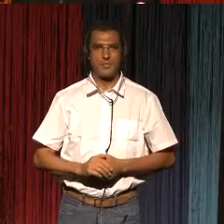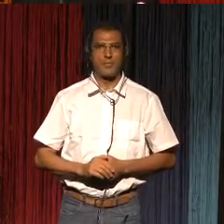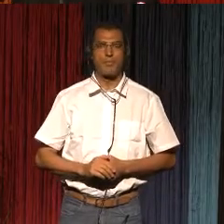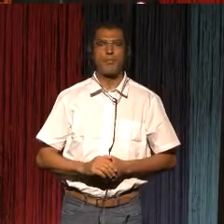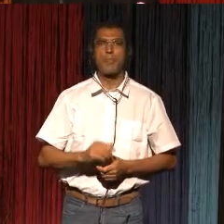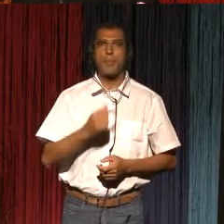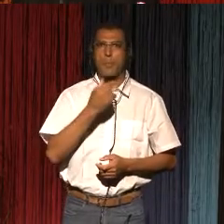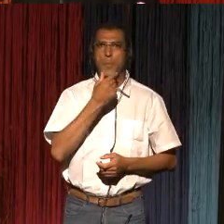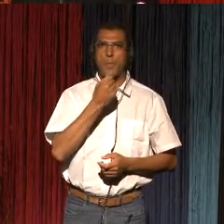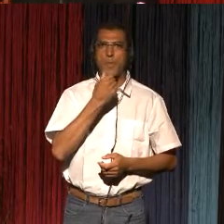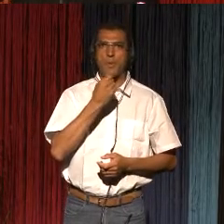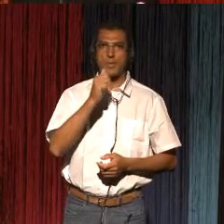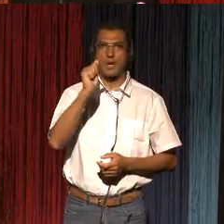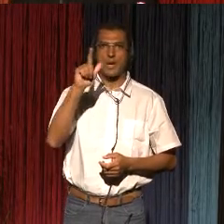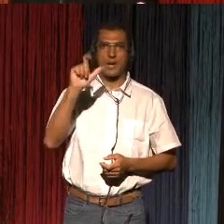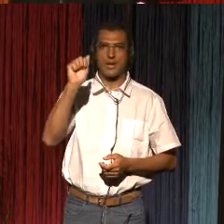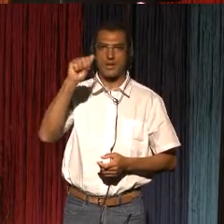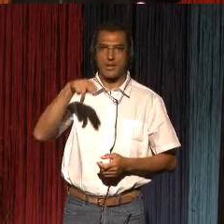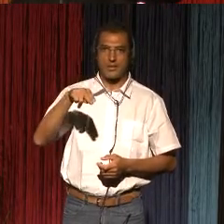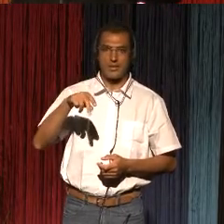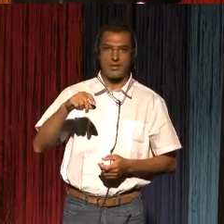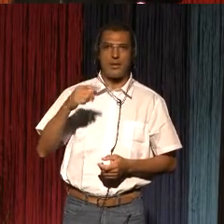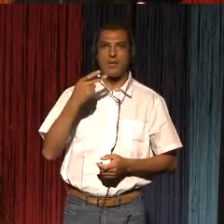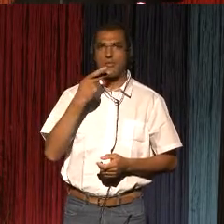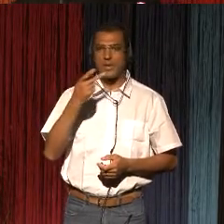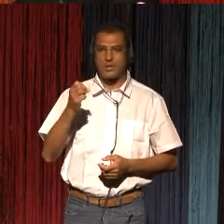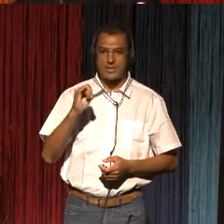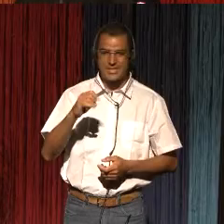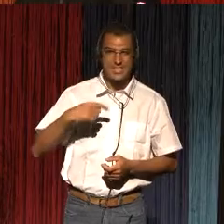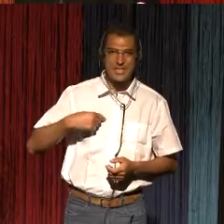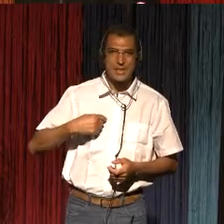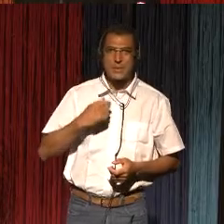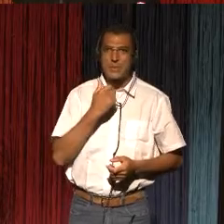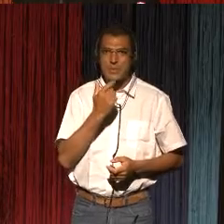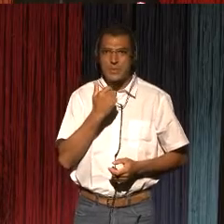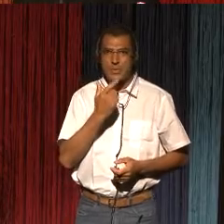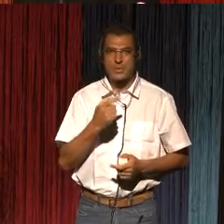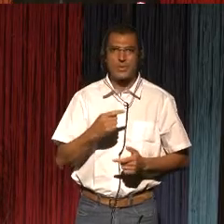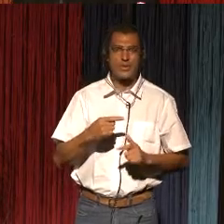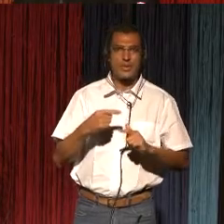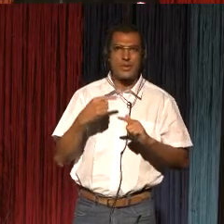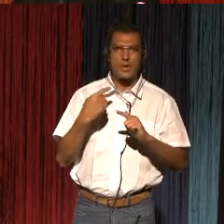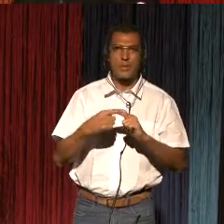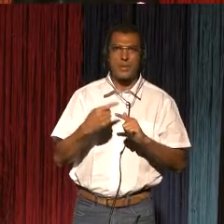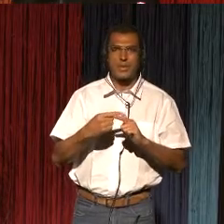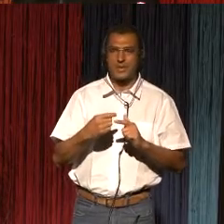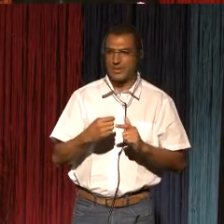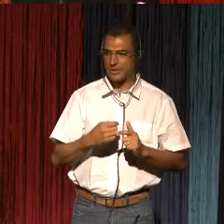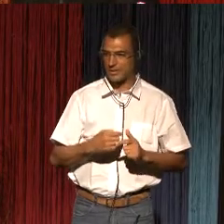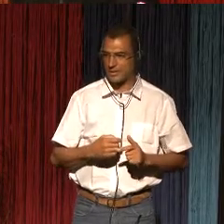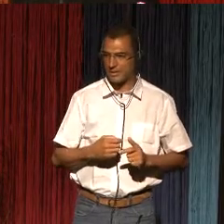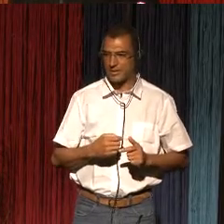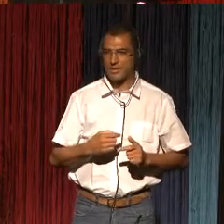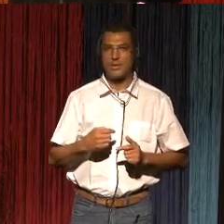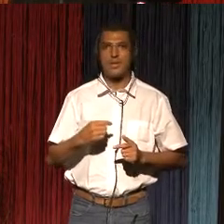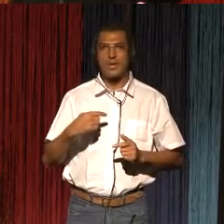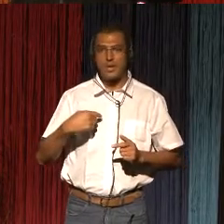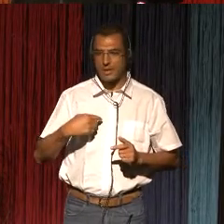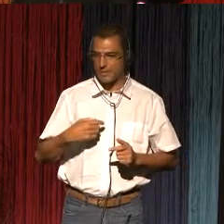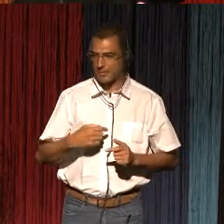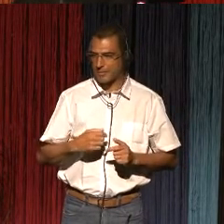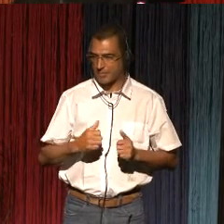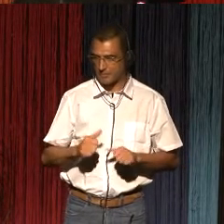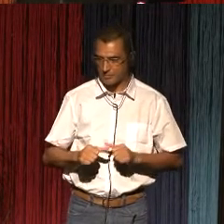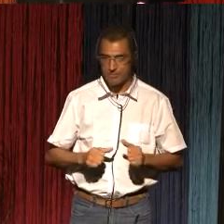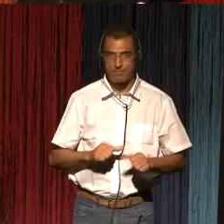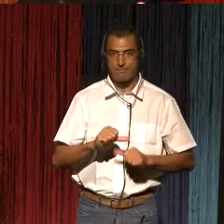Alan Watts falou que a insegurança é o resultado de tentar ser seguro. O desejo pela segurança e a